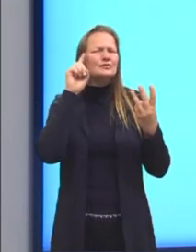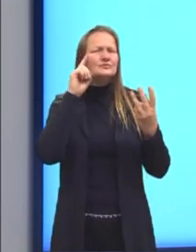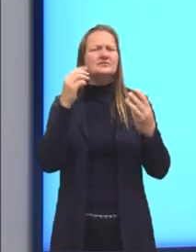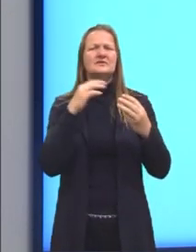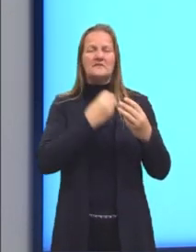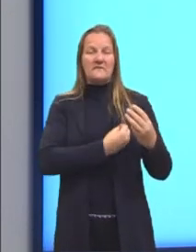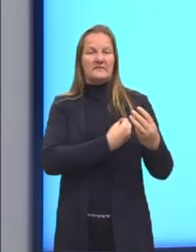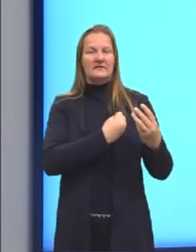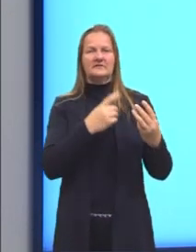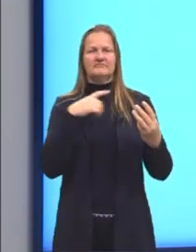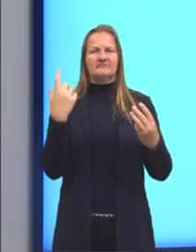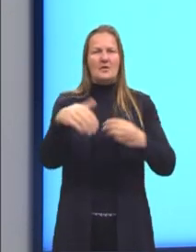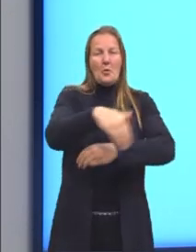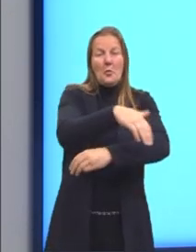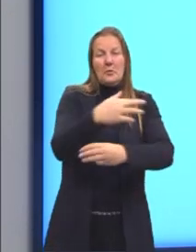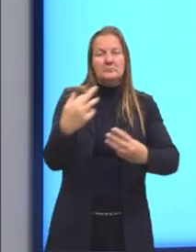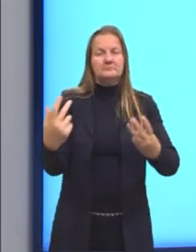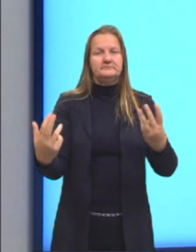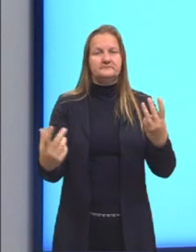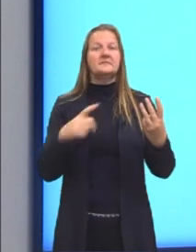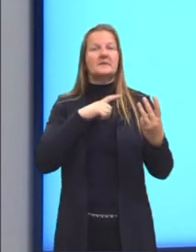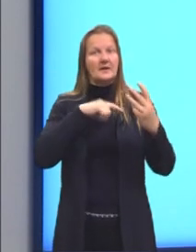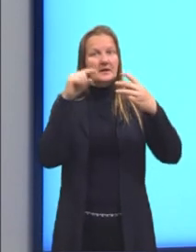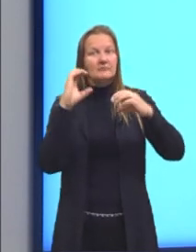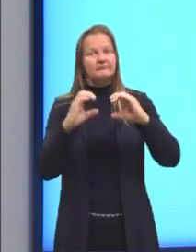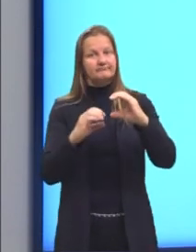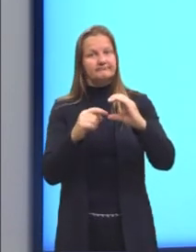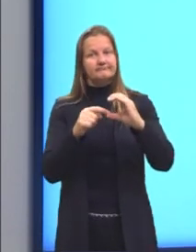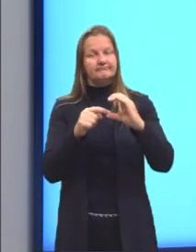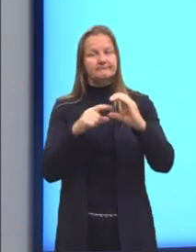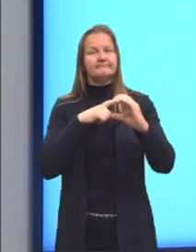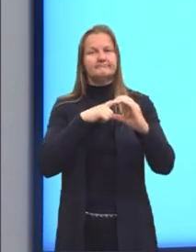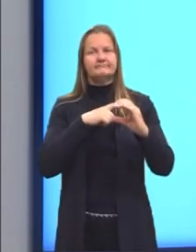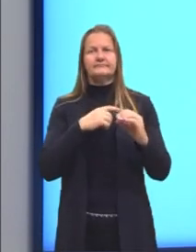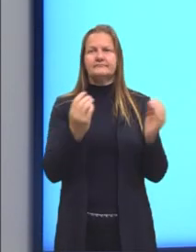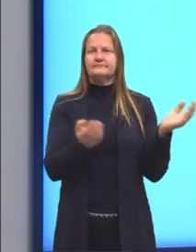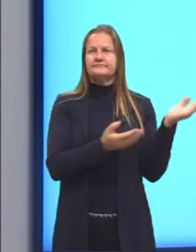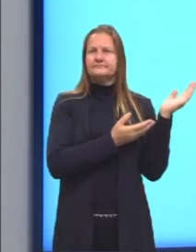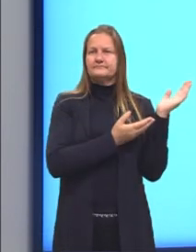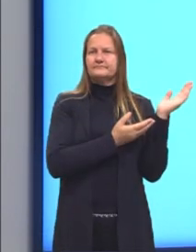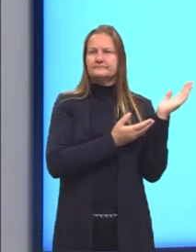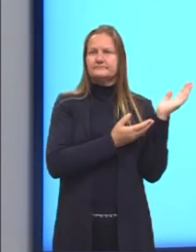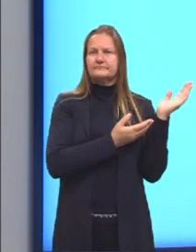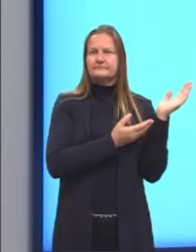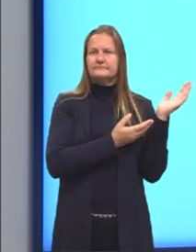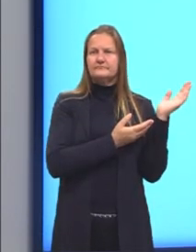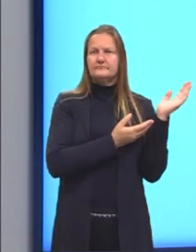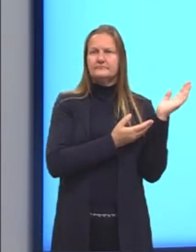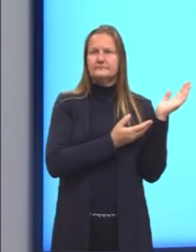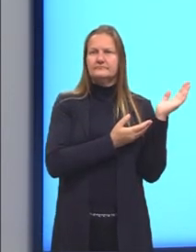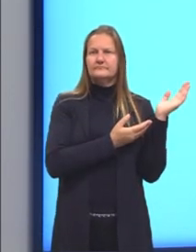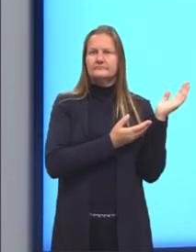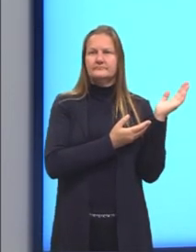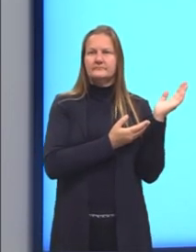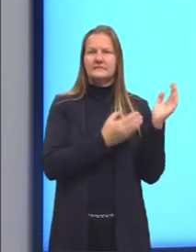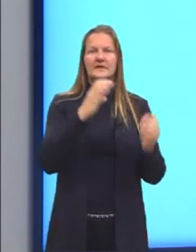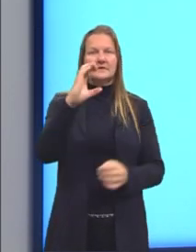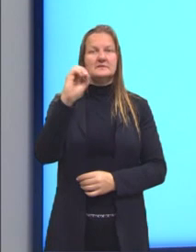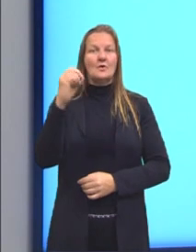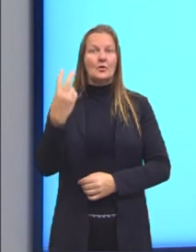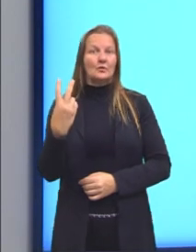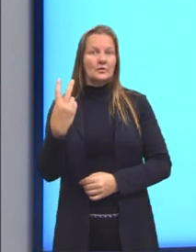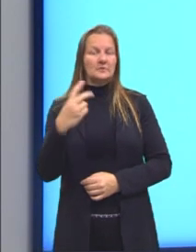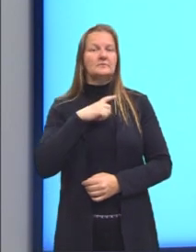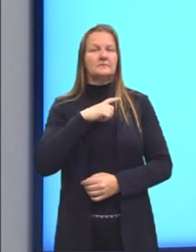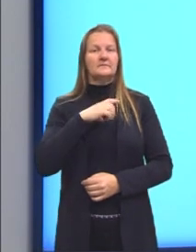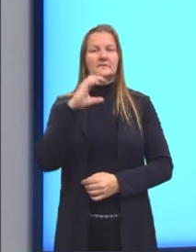comum só a gente falar sobre eles eles contém o carbono né se nós olharmos aqui a a estrutura essa forma ele